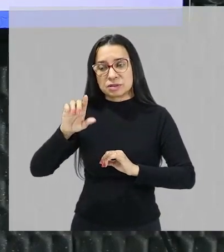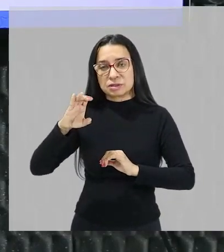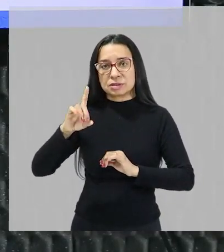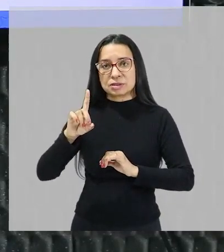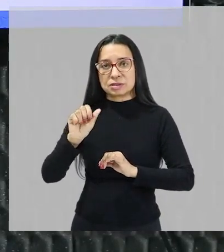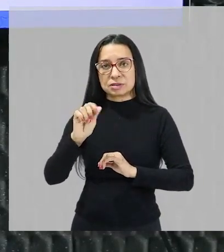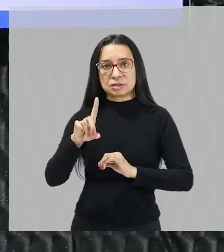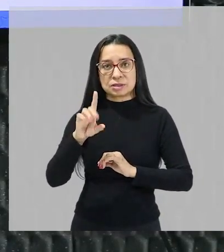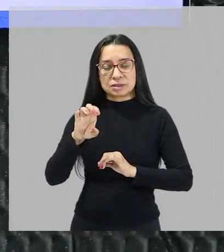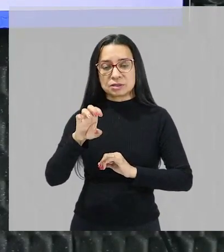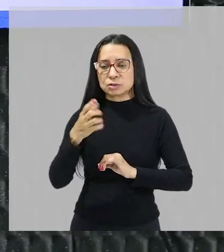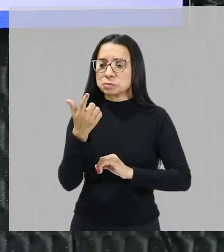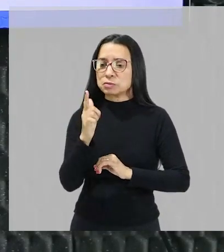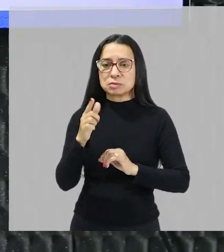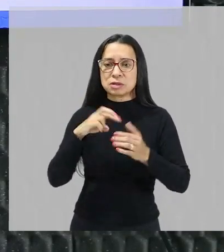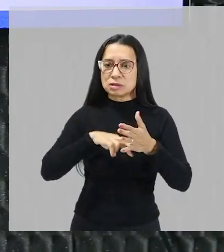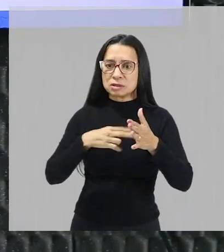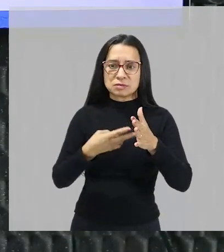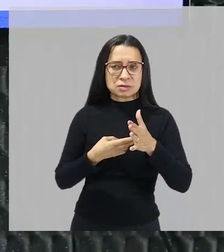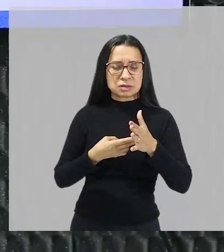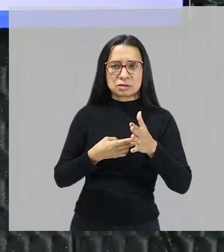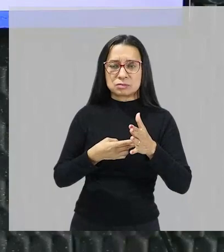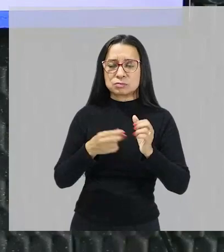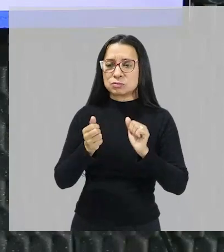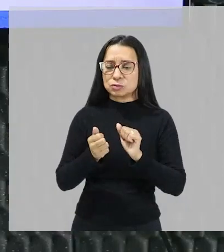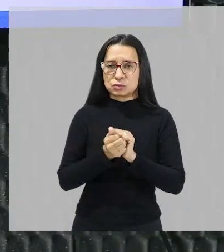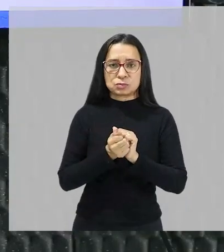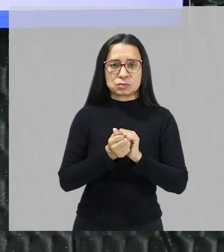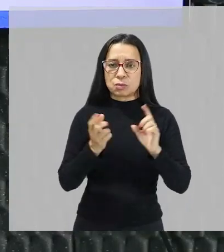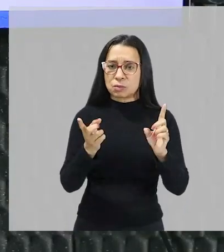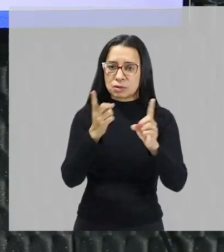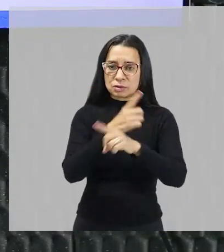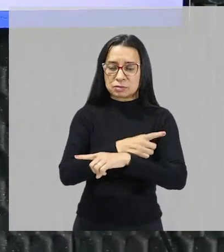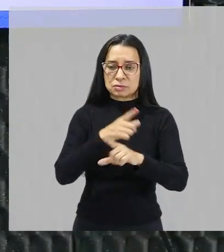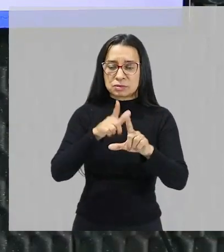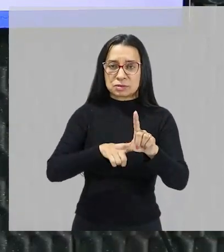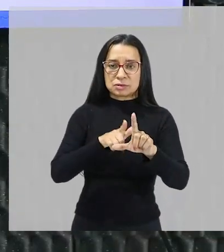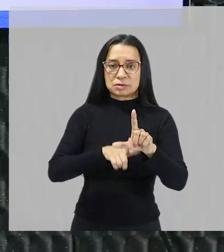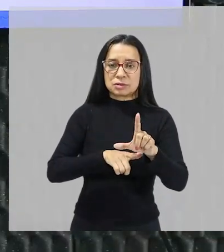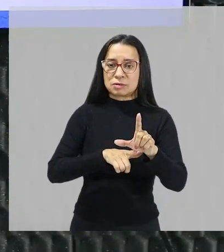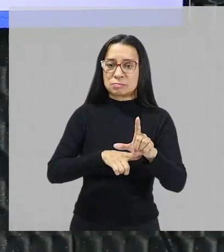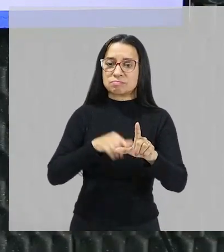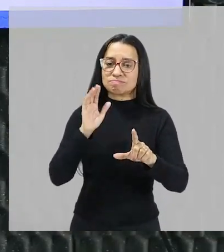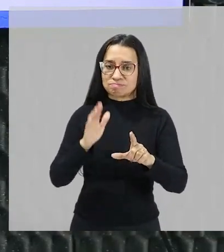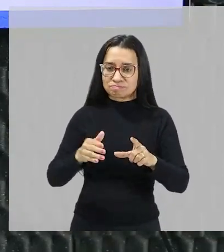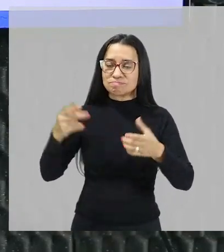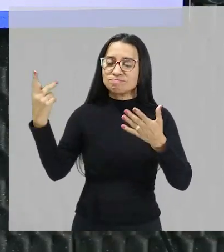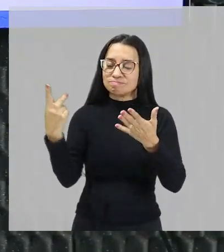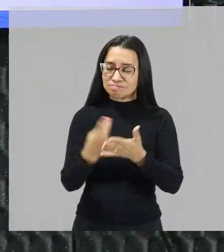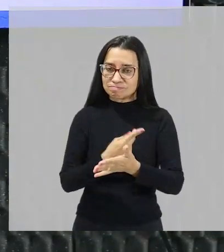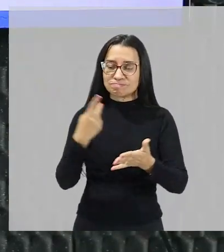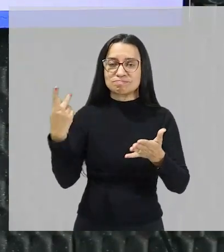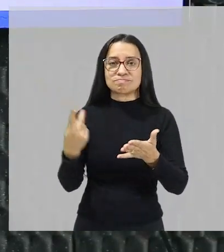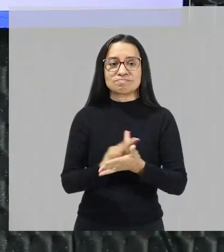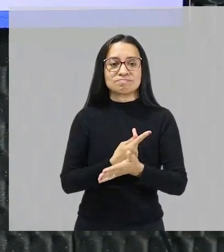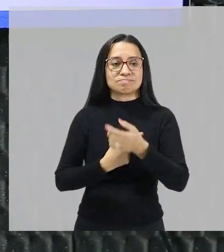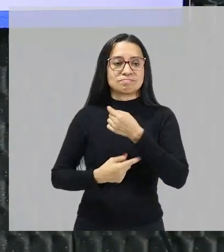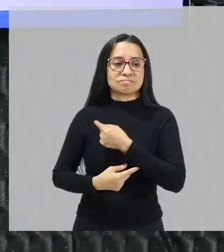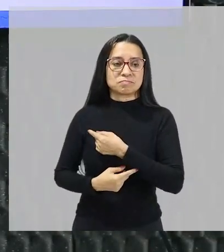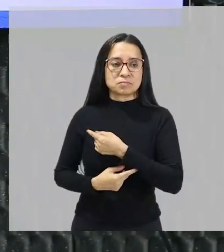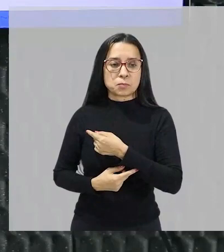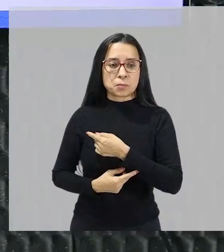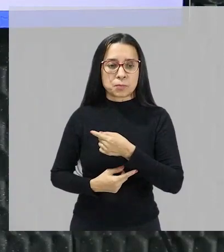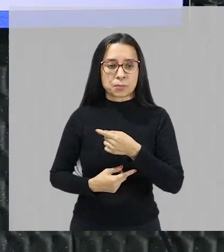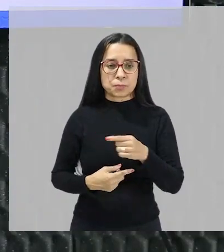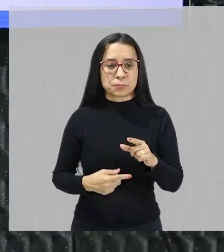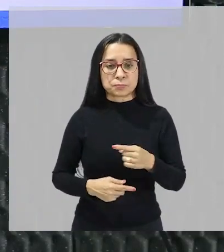imaterialidade não fazem sentido juntas. Seriam contraditórias. A letra A ela já começa errada. Não é um bem tangível, né?